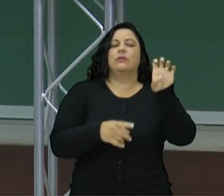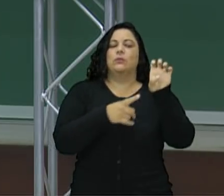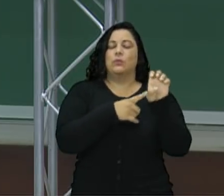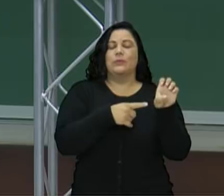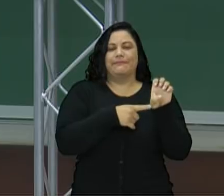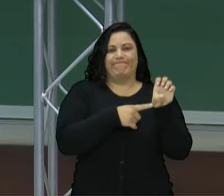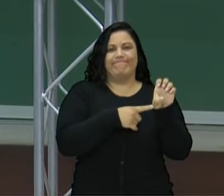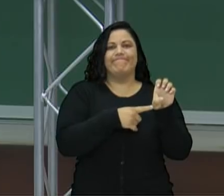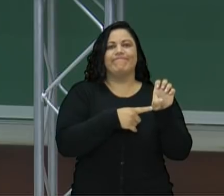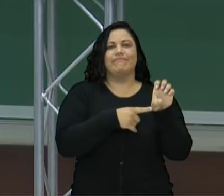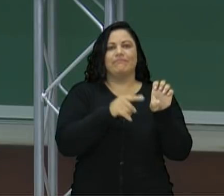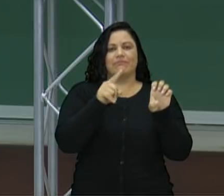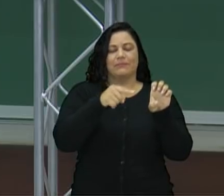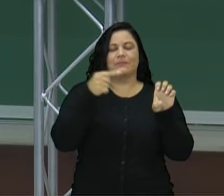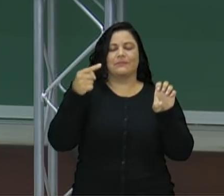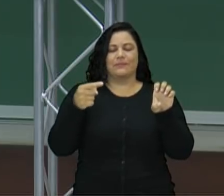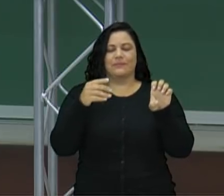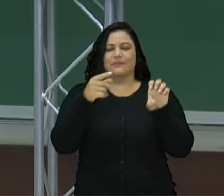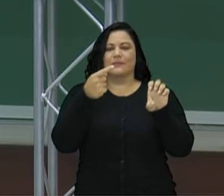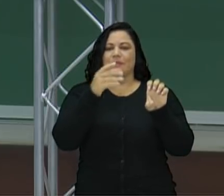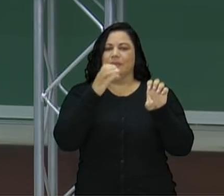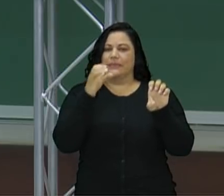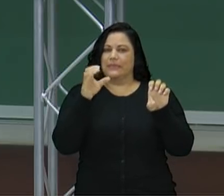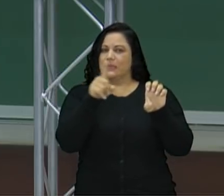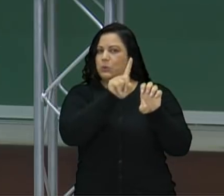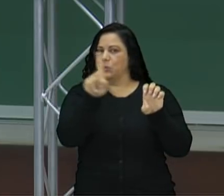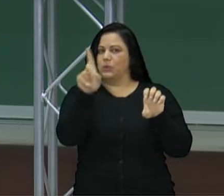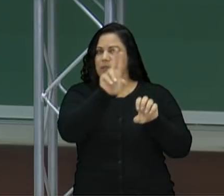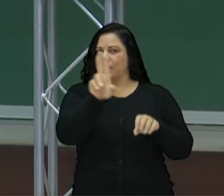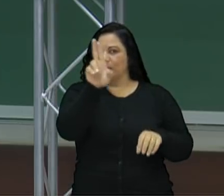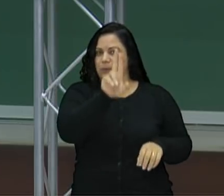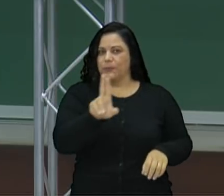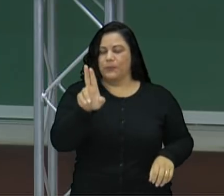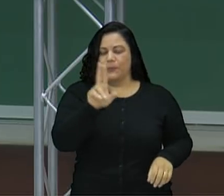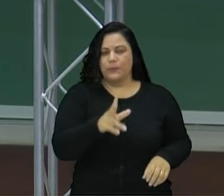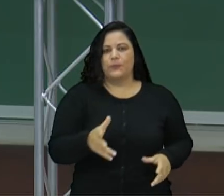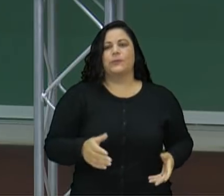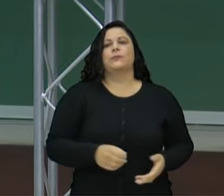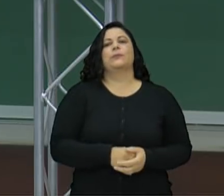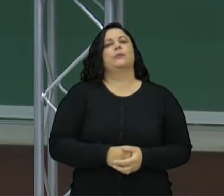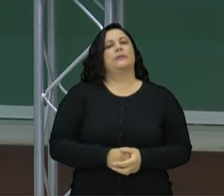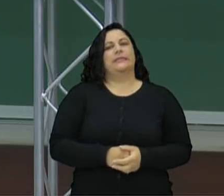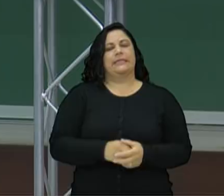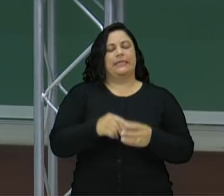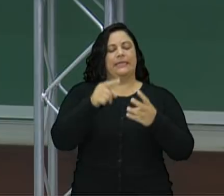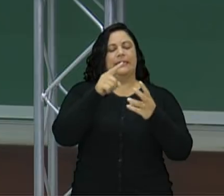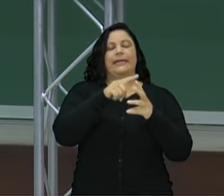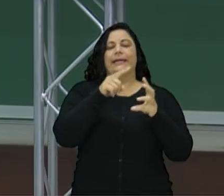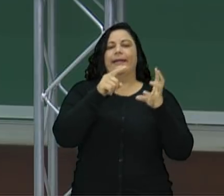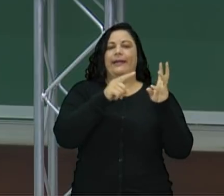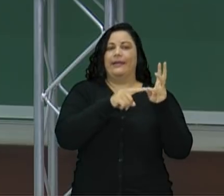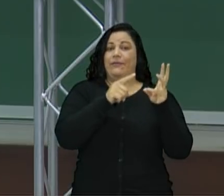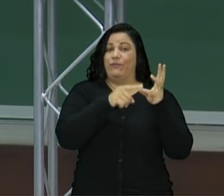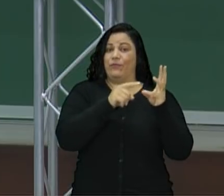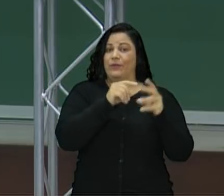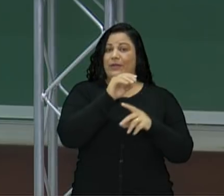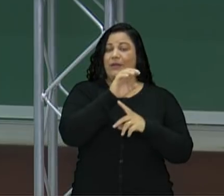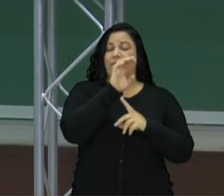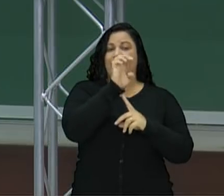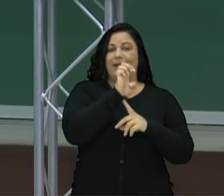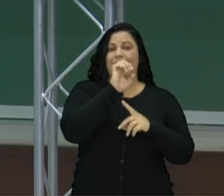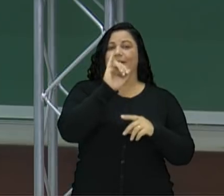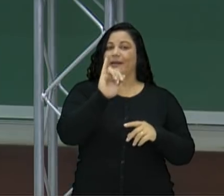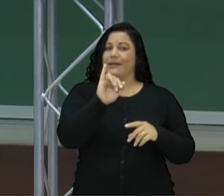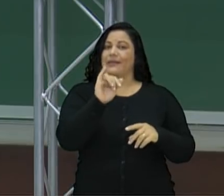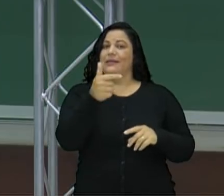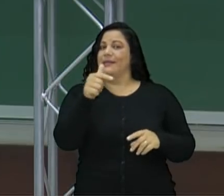Então, vai sem C cedilha, né? A gente viu que não vai C cedilha antes das vogais e as vogais e a vogal I,